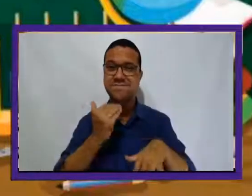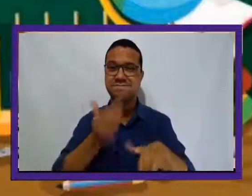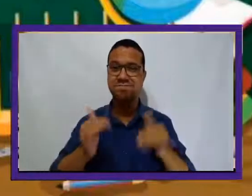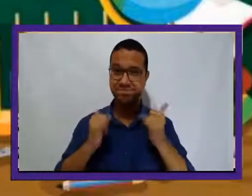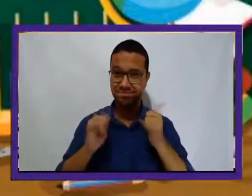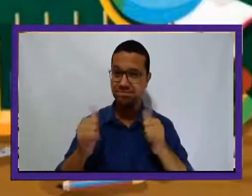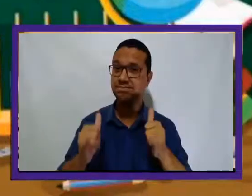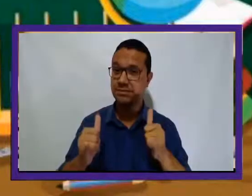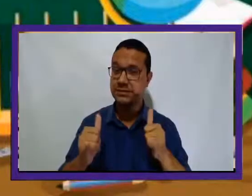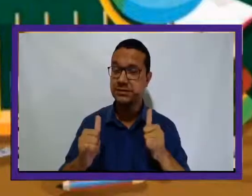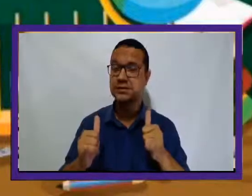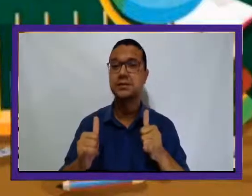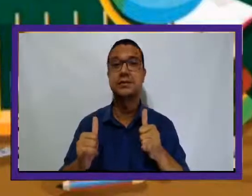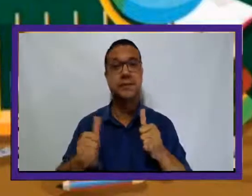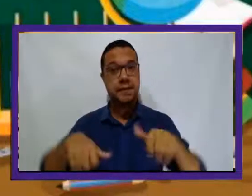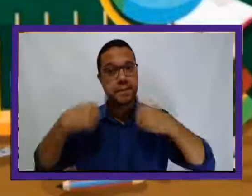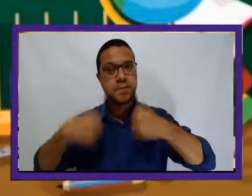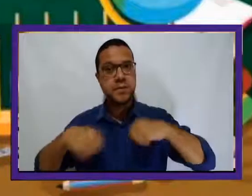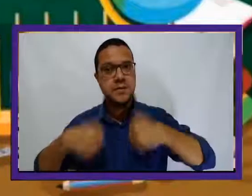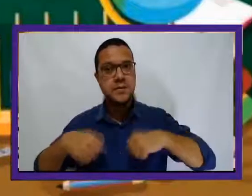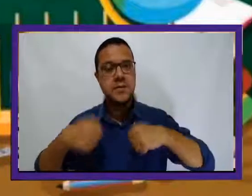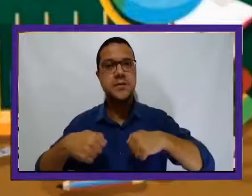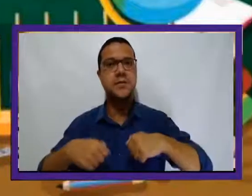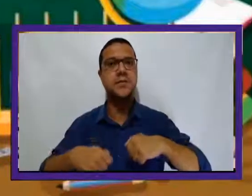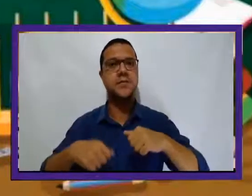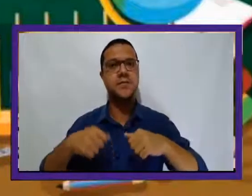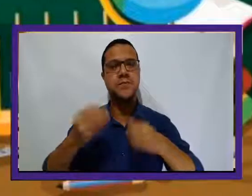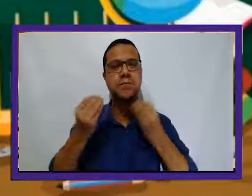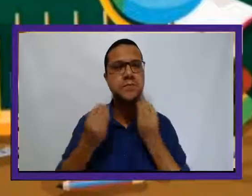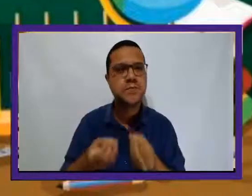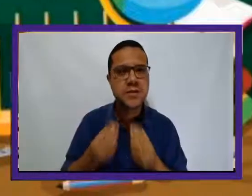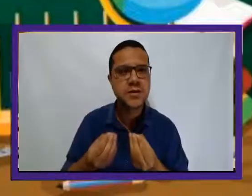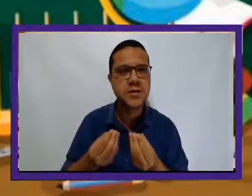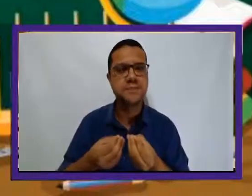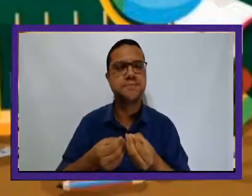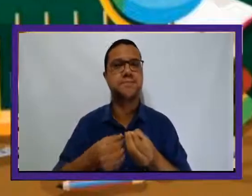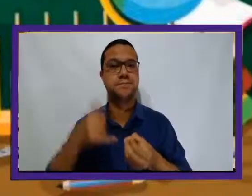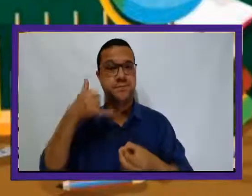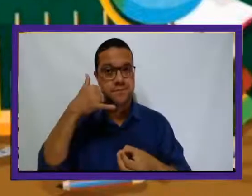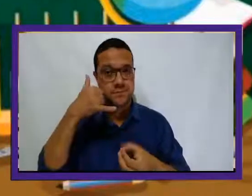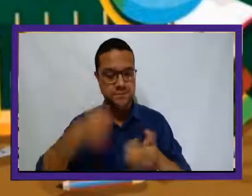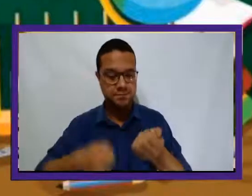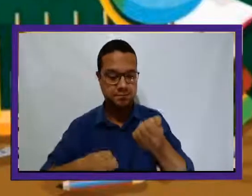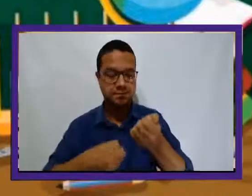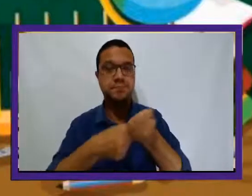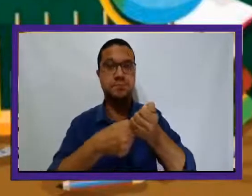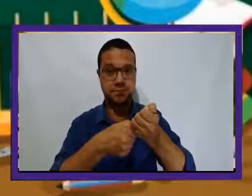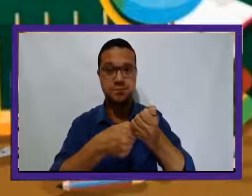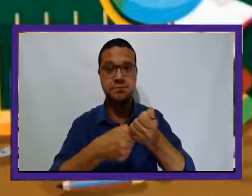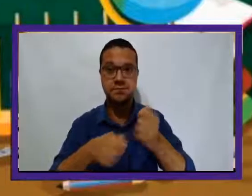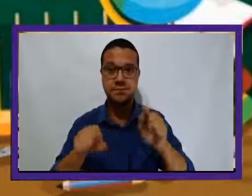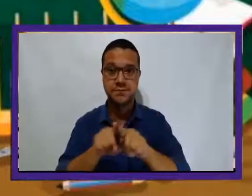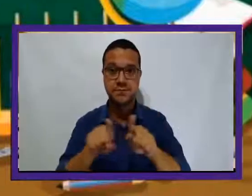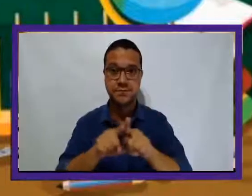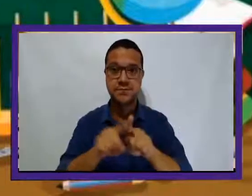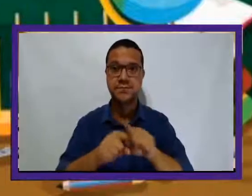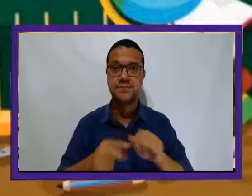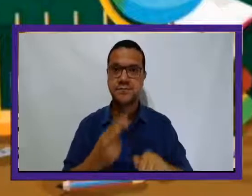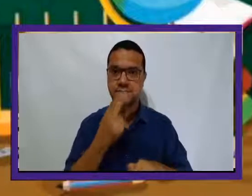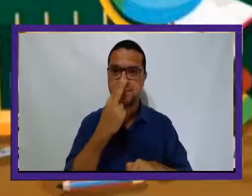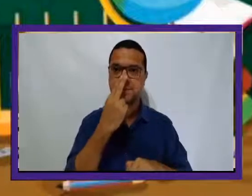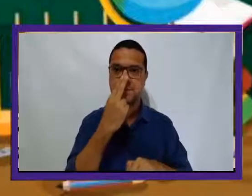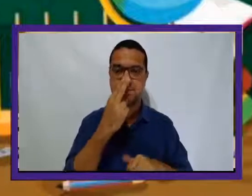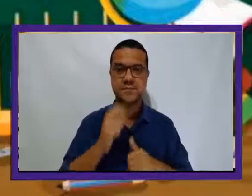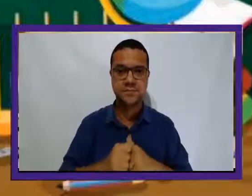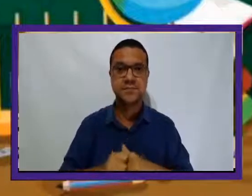teria sido de nós? A gente precisa Da energia elétrica Para carregar Os telefones celulares Precisamos De energia elétrica